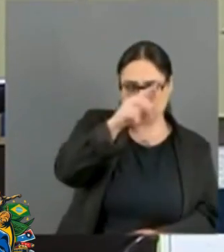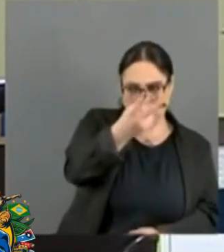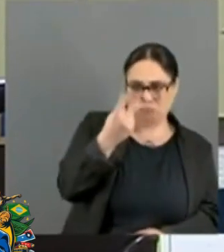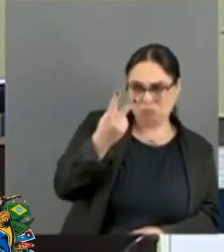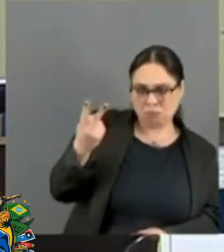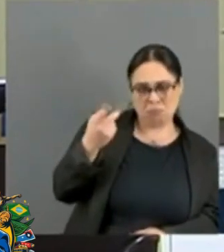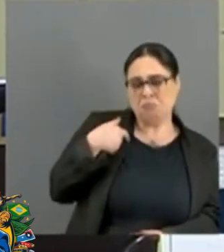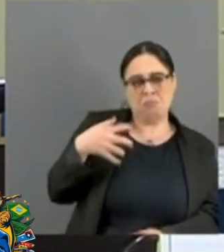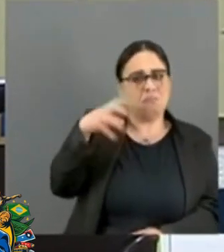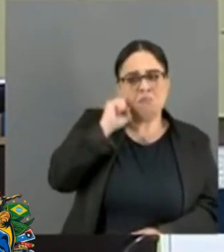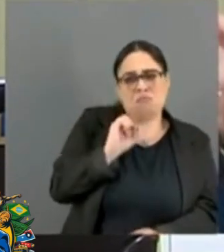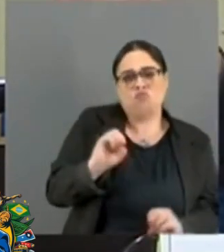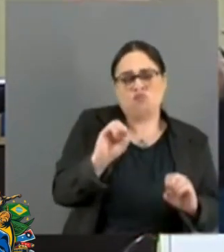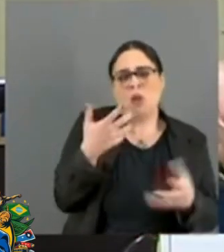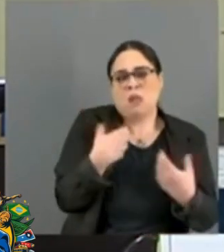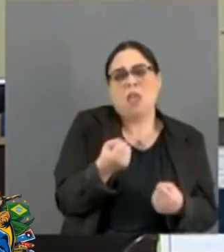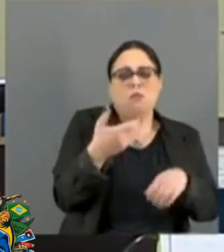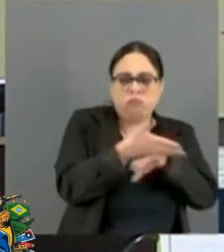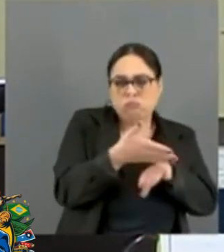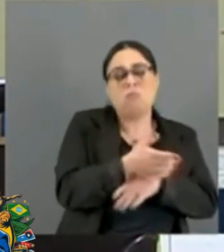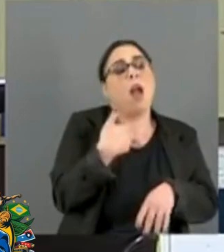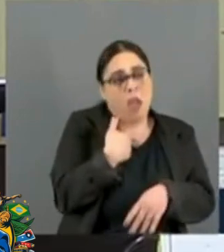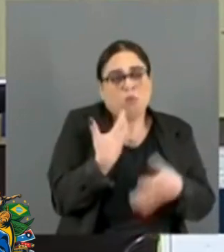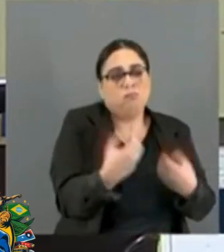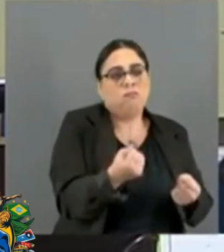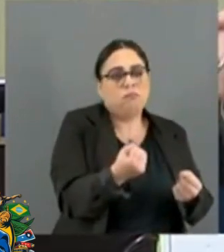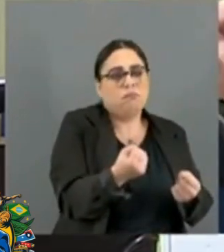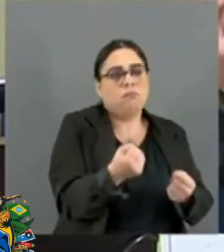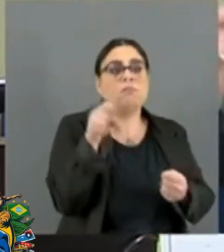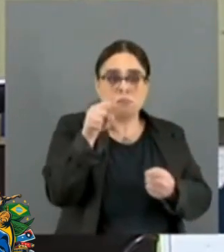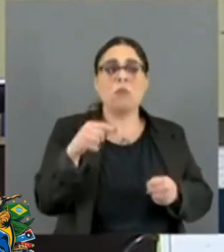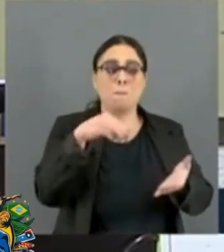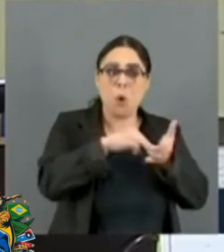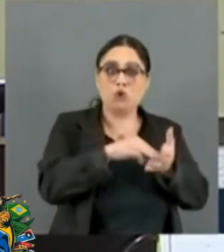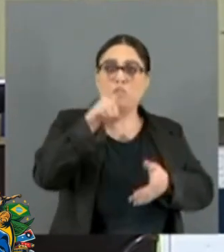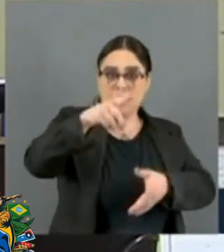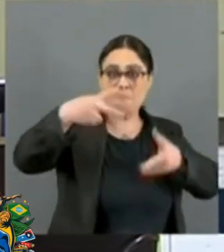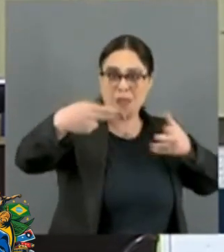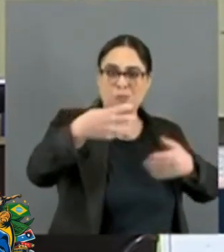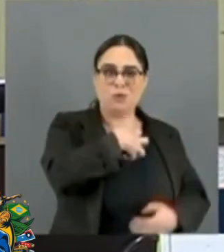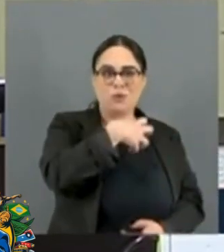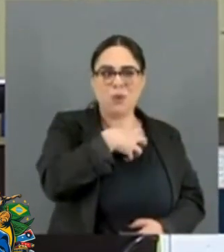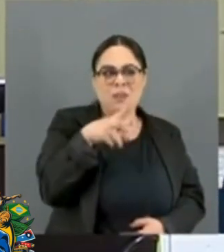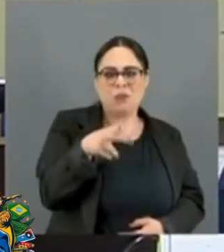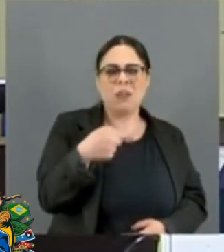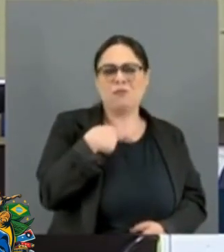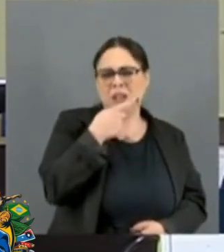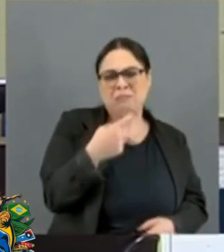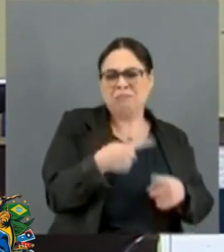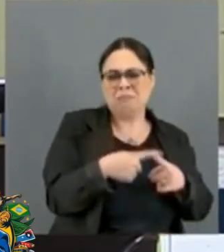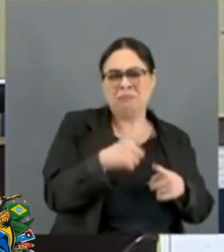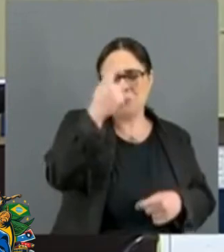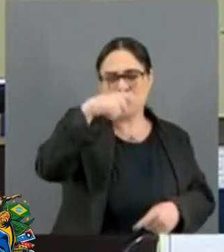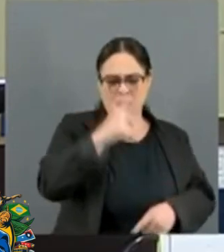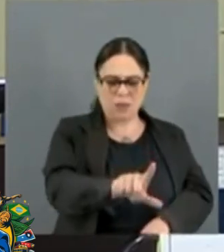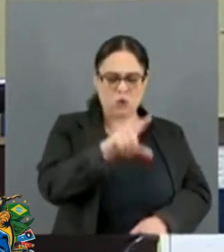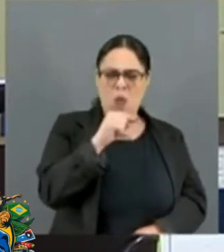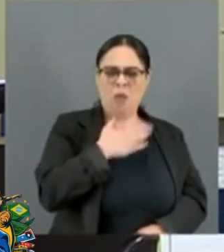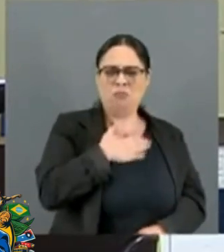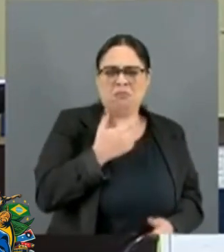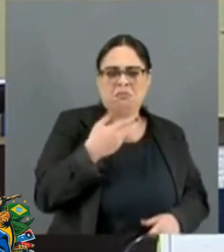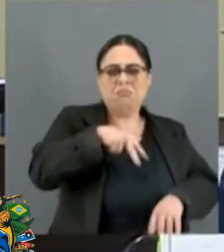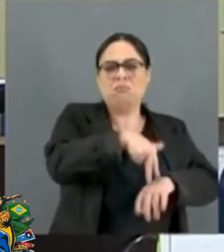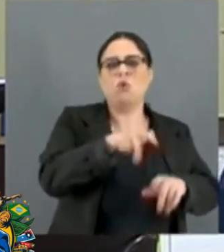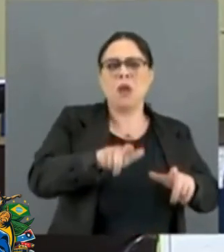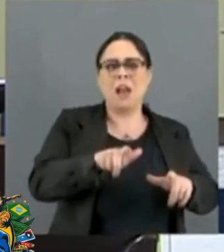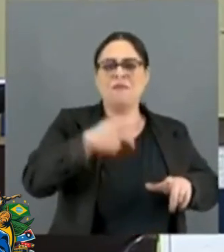dispõe a ouvir. Eu ouvi. Esse é outro motivo pelo qual você também pode estar nessa situação. Mas espera um pouquinho, quem escolhe me colocar nessa situação? Quem